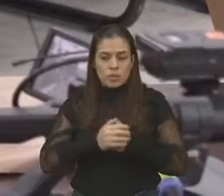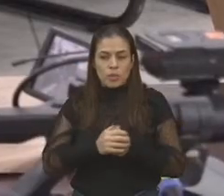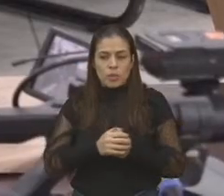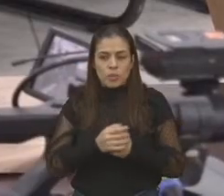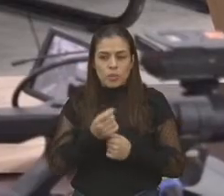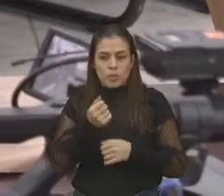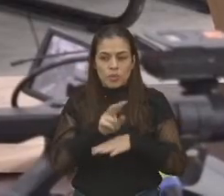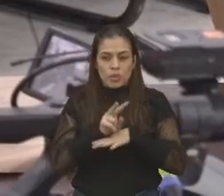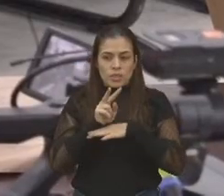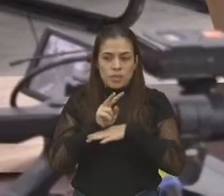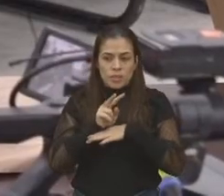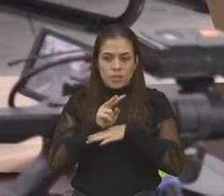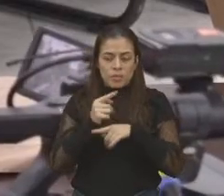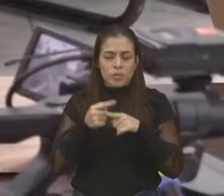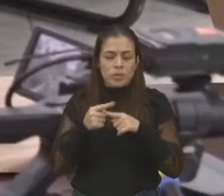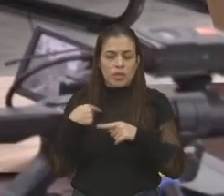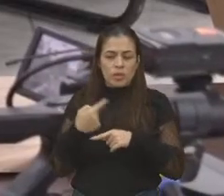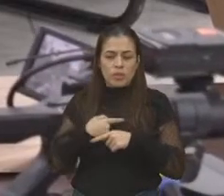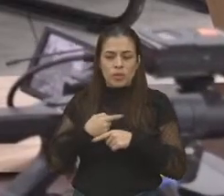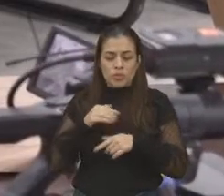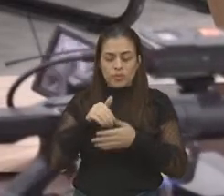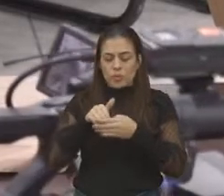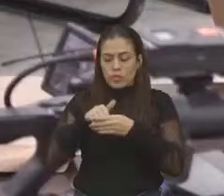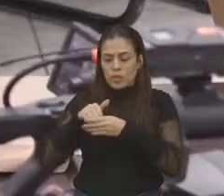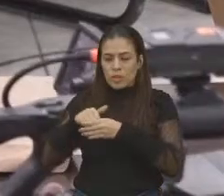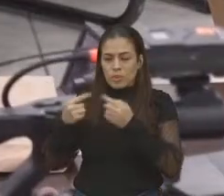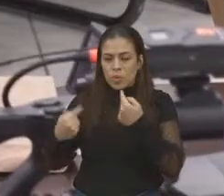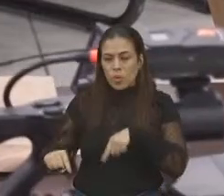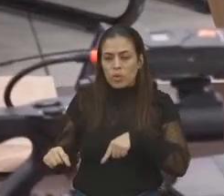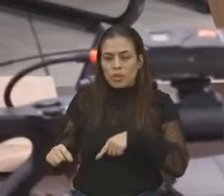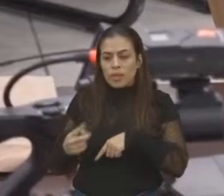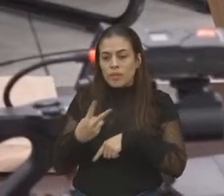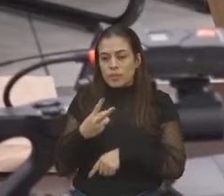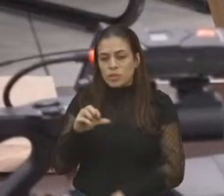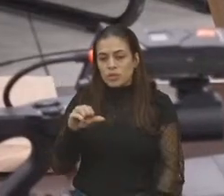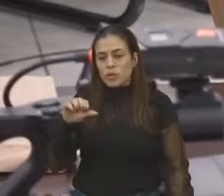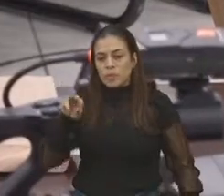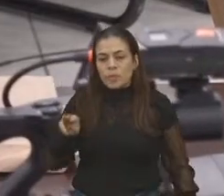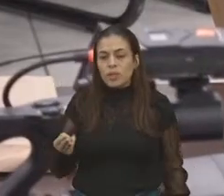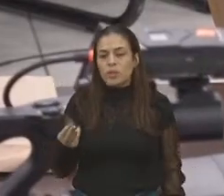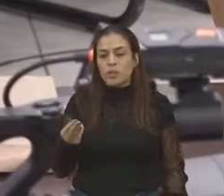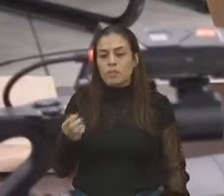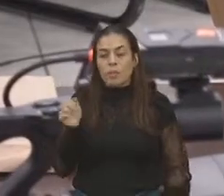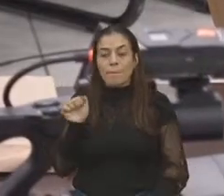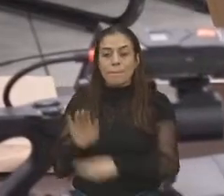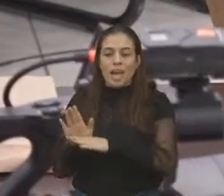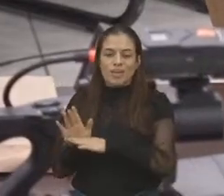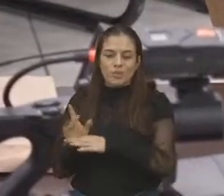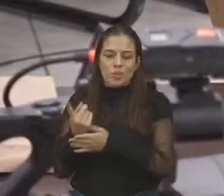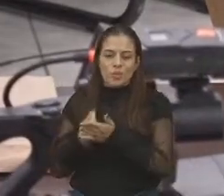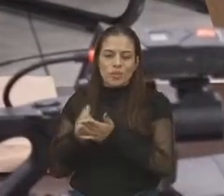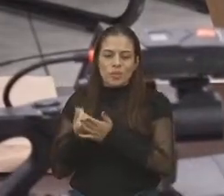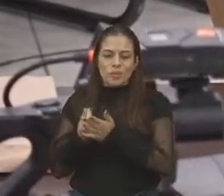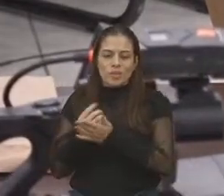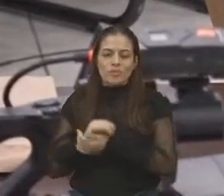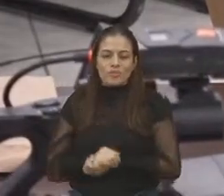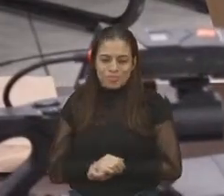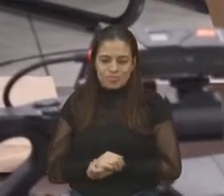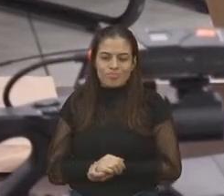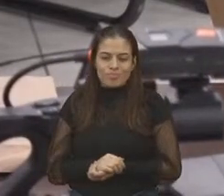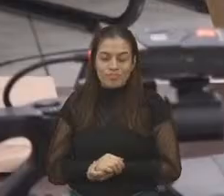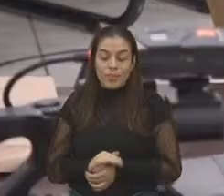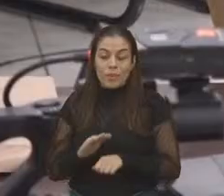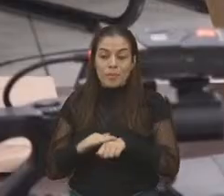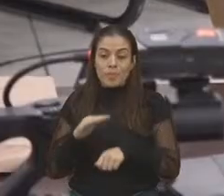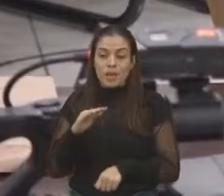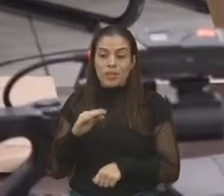e por que nós votamos contra, né? 29 milhões que vai impactar no orçamento. 29 milhões é